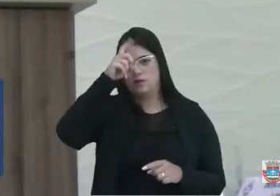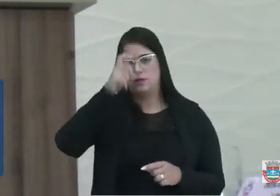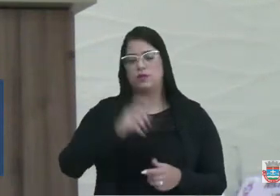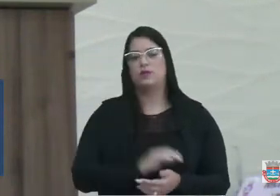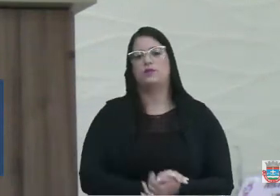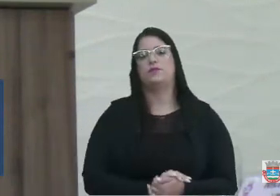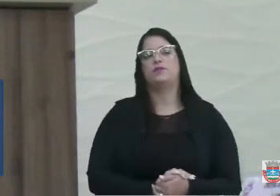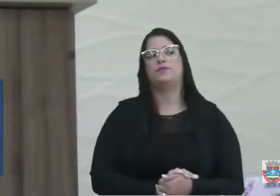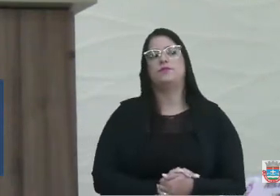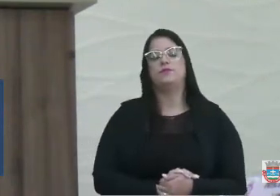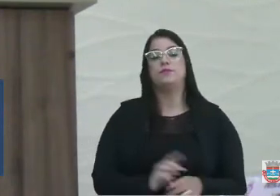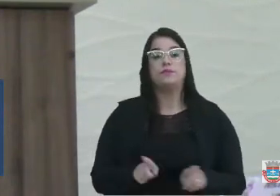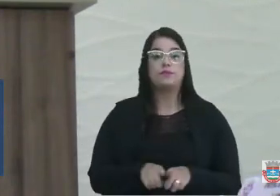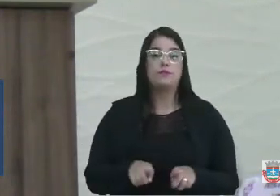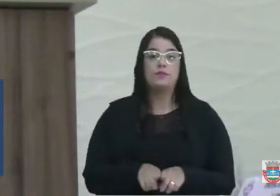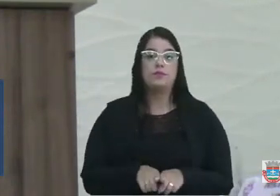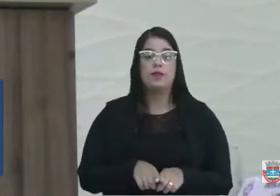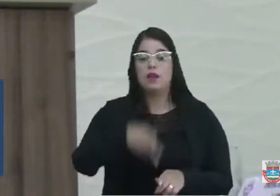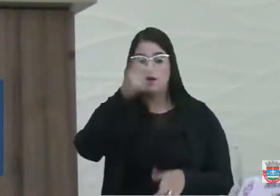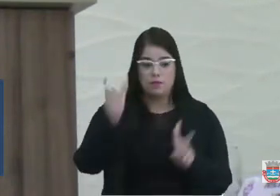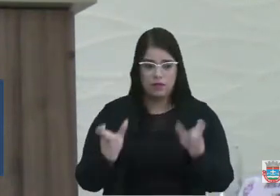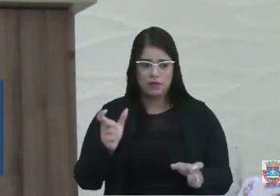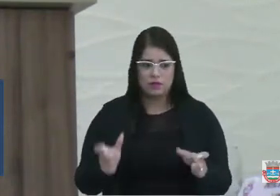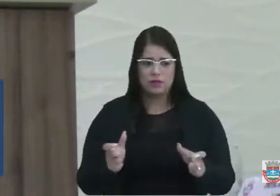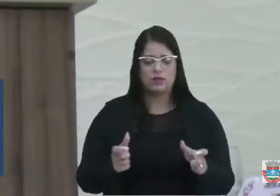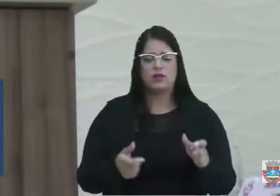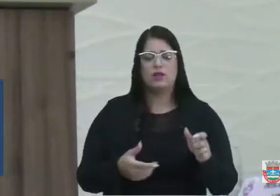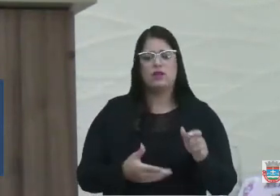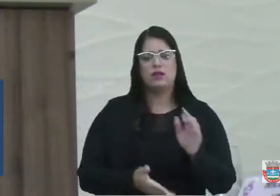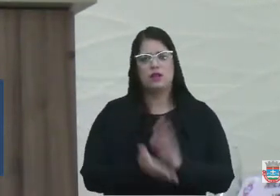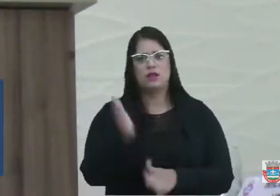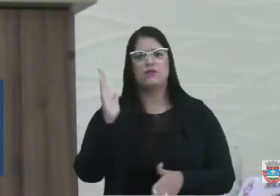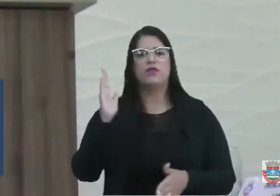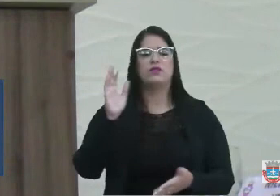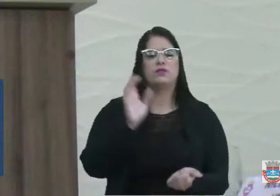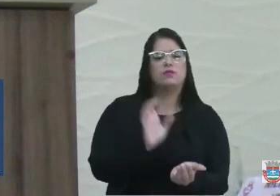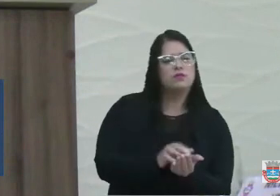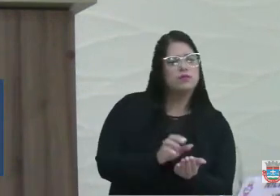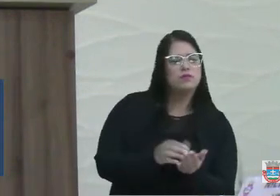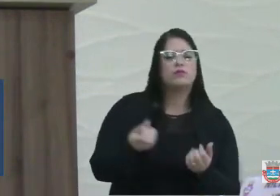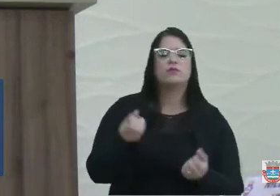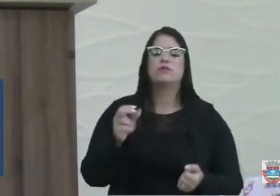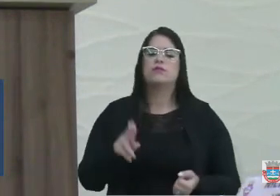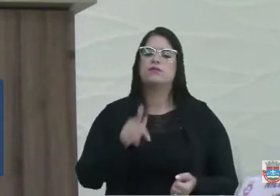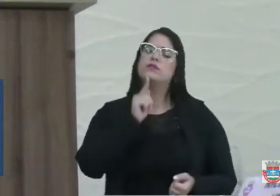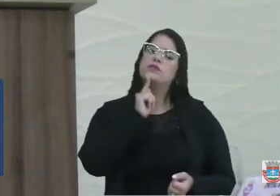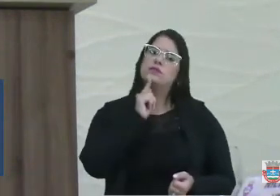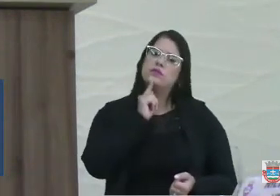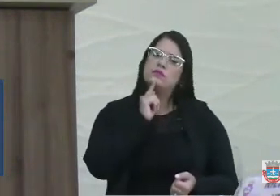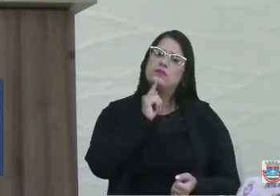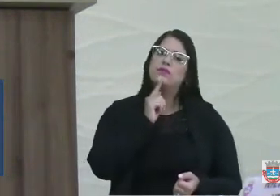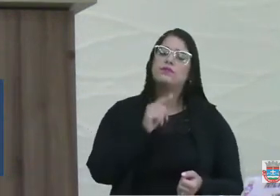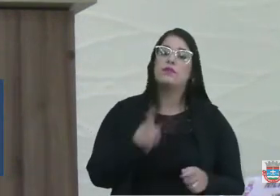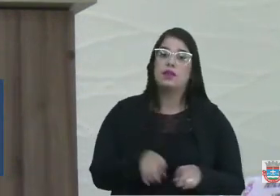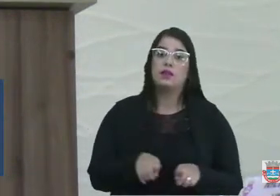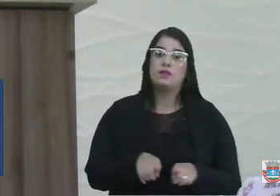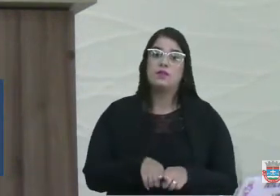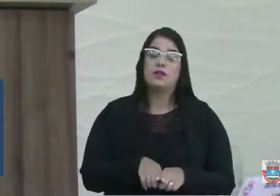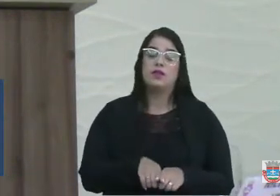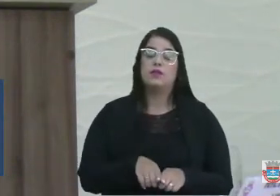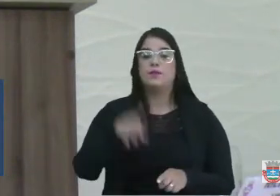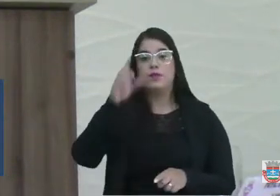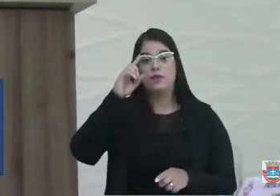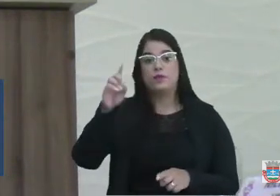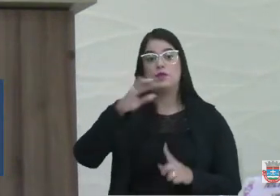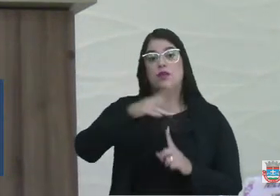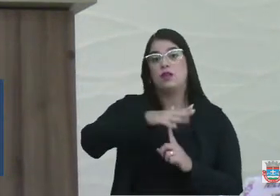destacam para Recife, Garanhuns, e muito mais ações que eles vêm fazendo, como também no dia de feira, né? Excelentíssimo aqui,